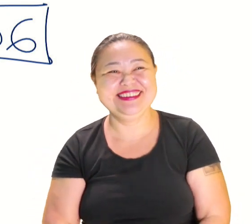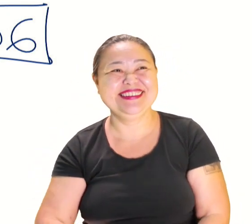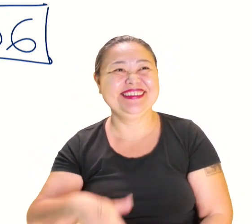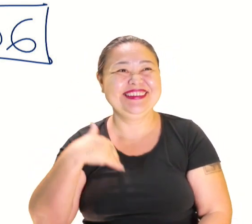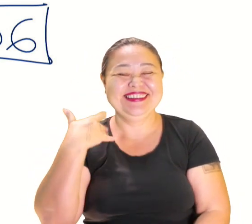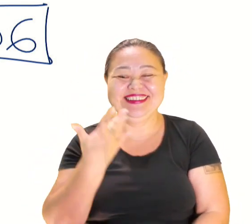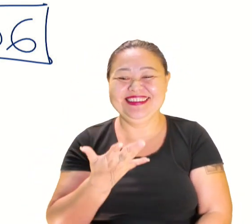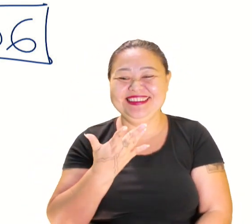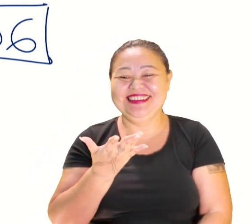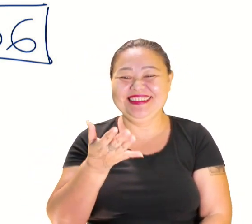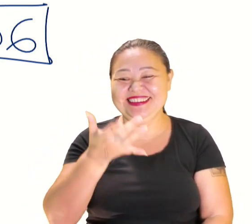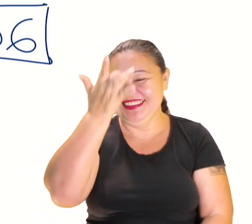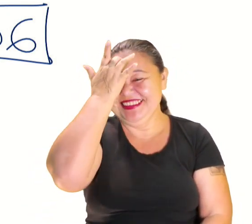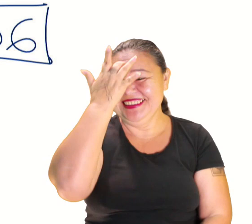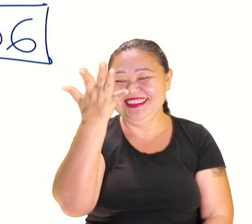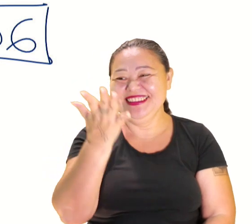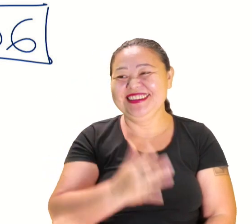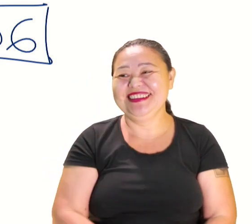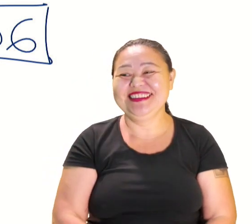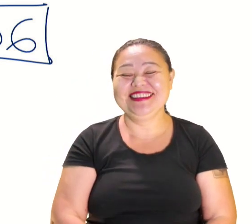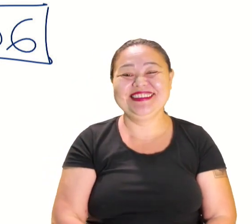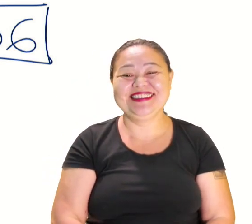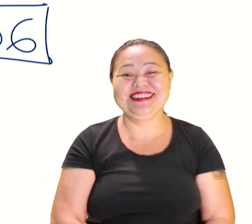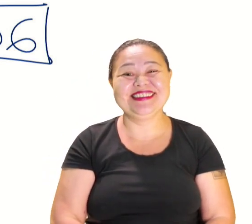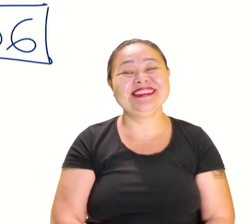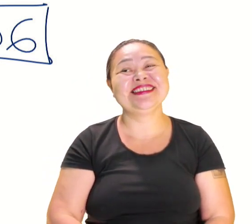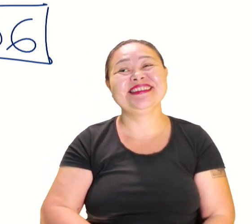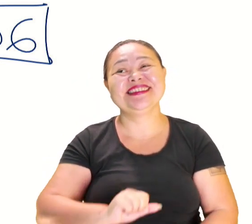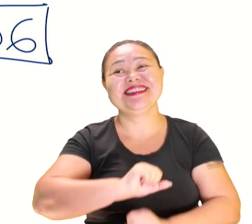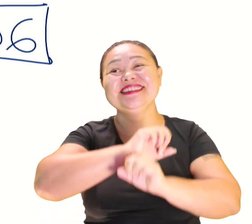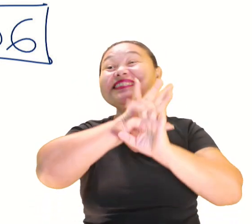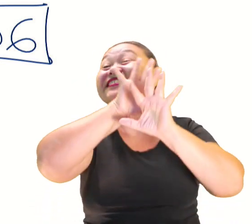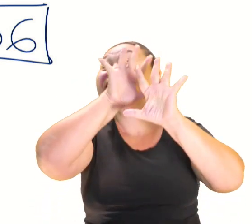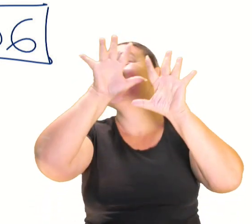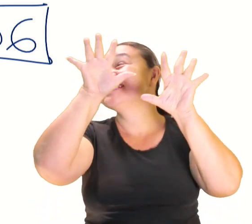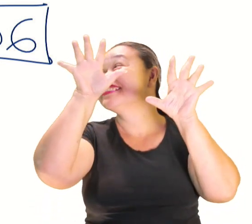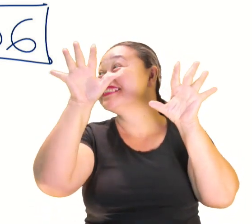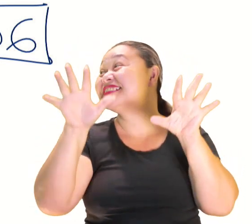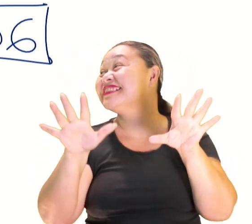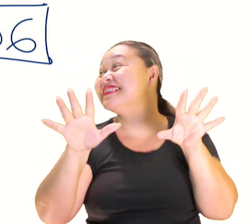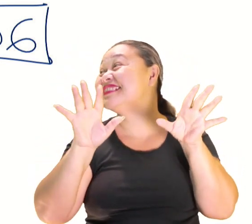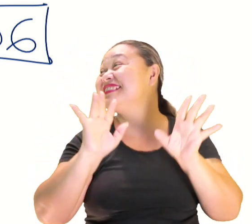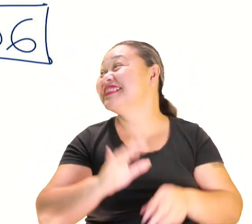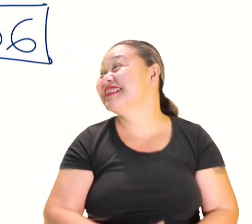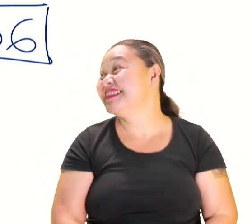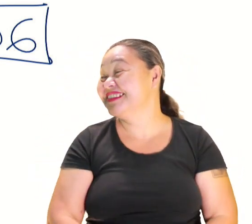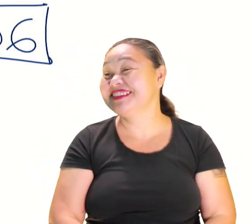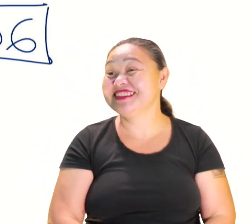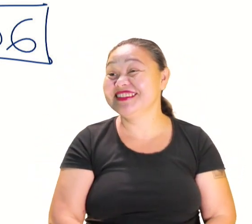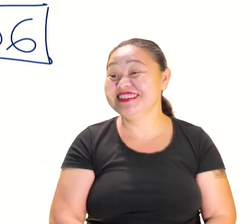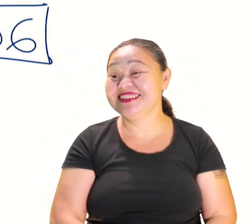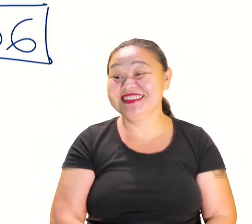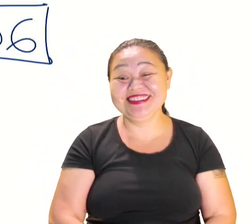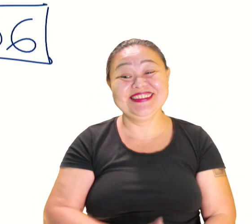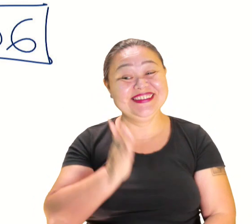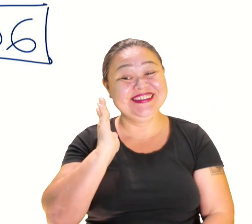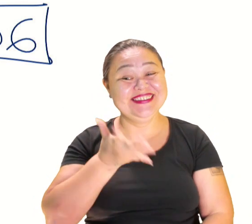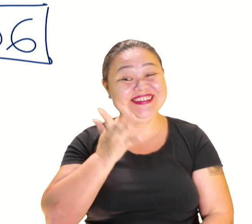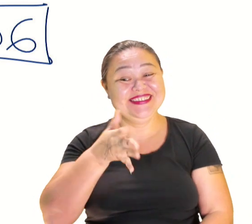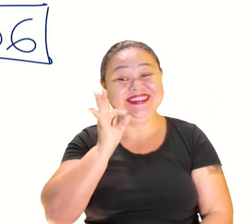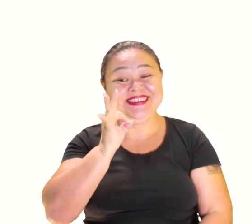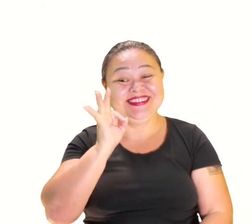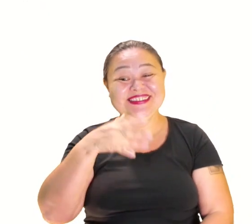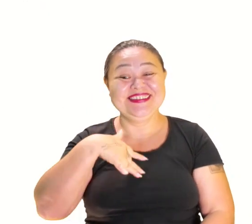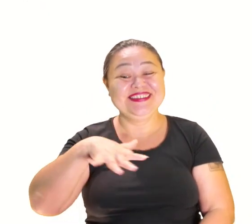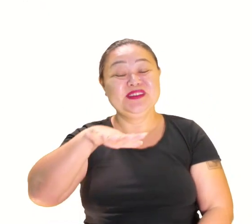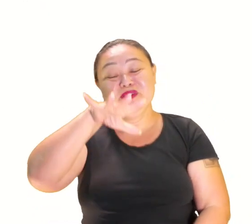Beleza? Tudo fácil até aí? Claro que precisa de umas... Já tá aí, nem tinha visto, por